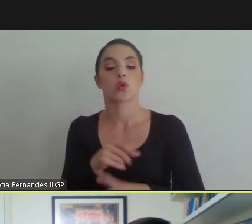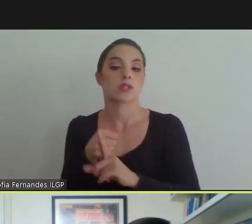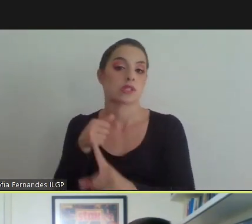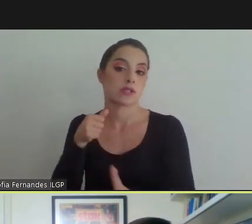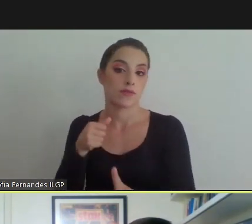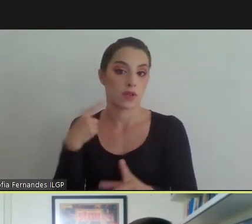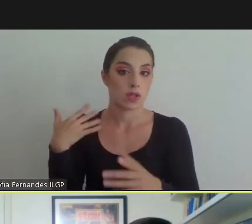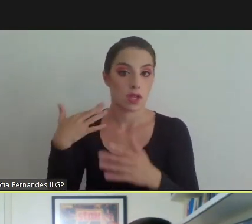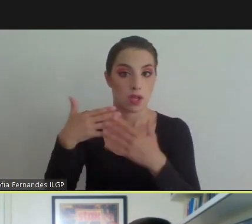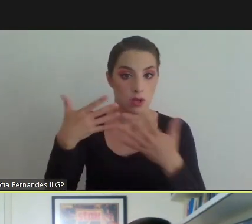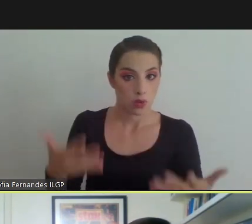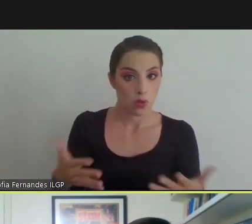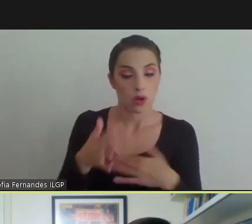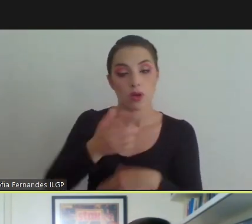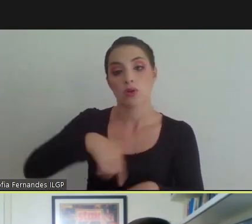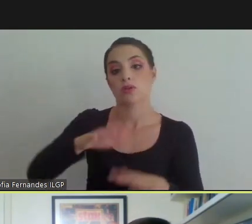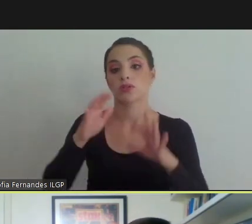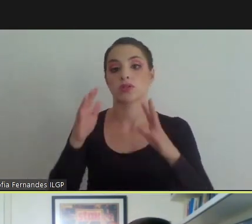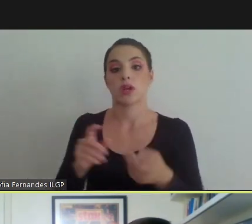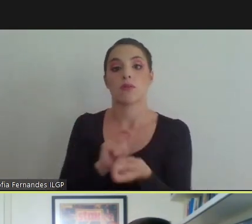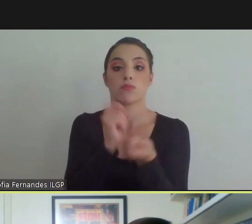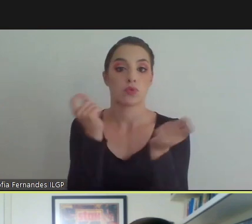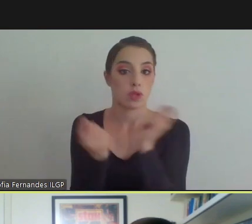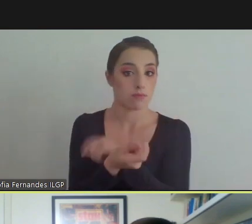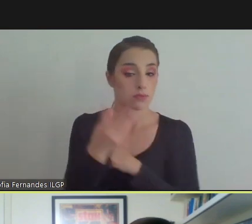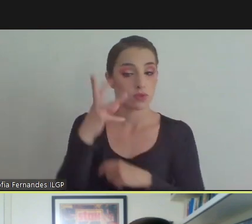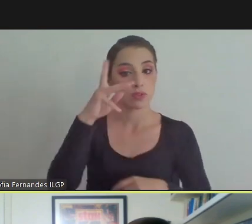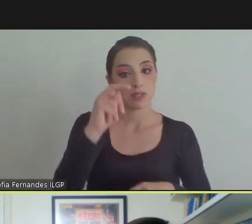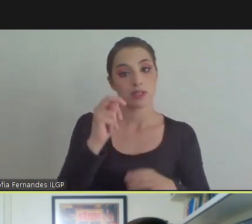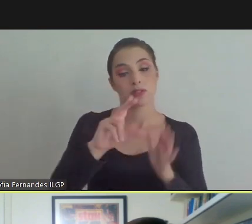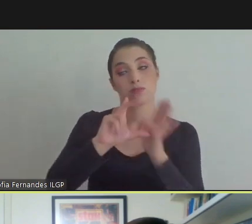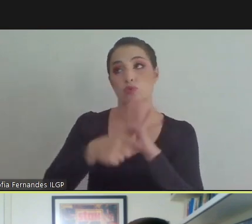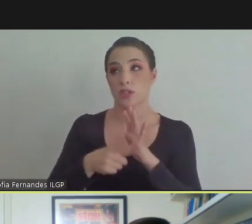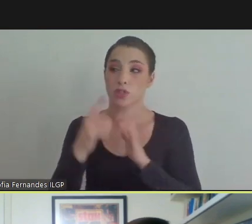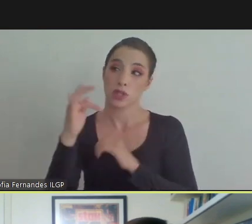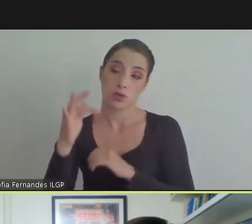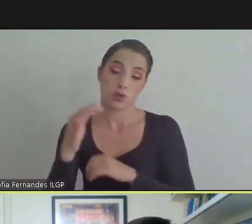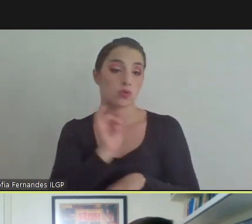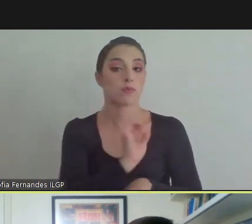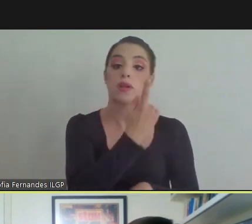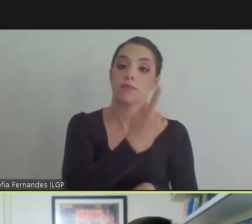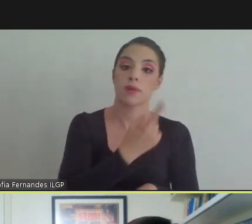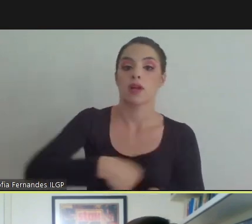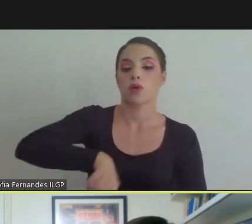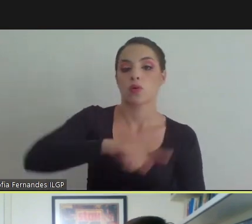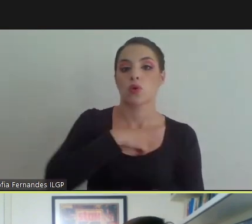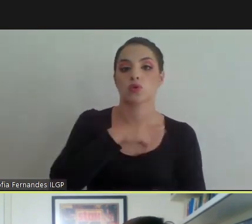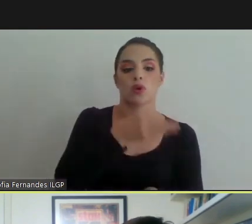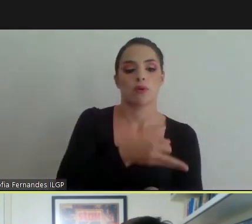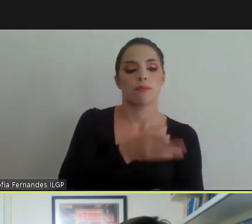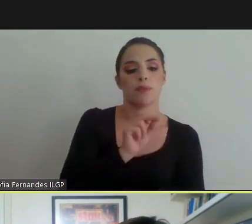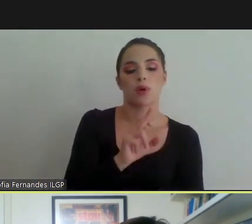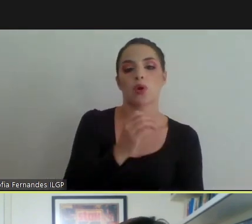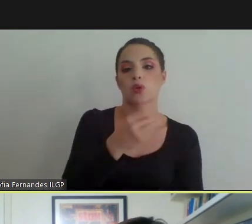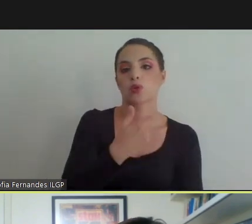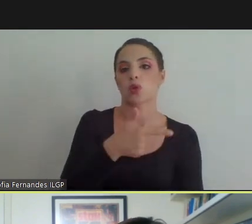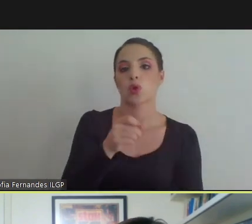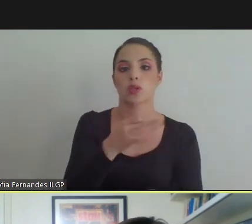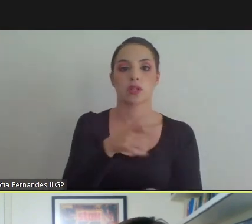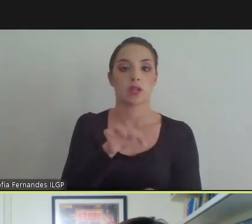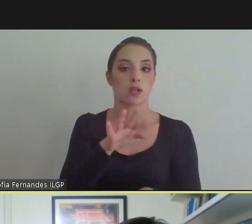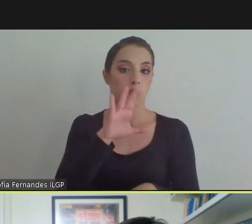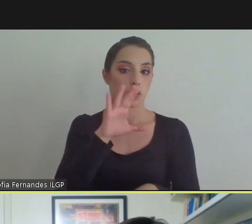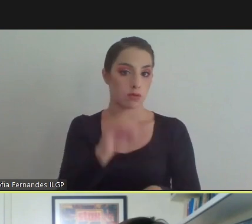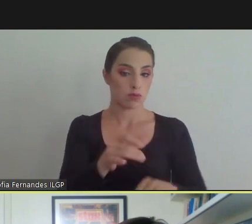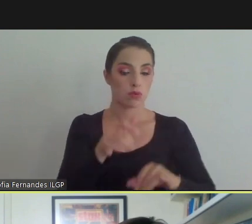já lidou. A gente já rodou 13 projetos, na verdade 14, o primeiro foi o nosso protótipo, que foi com um consórcio intermunicipal de uma